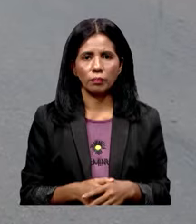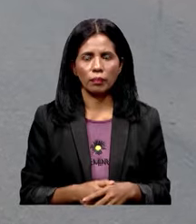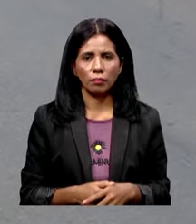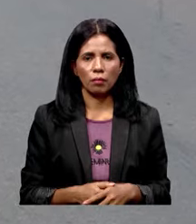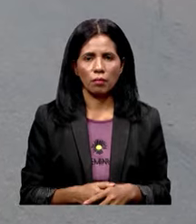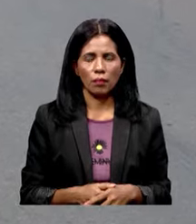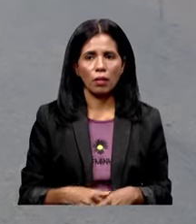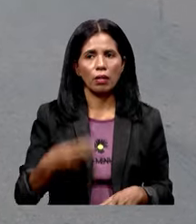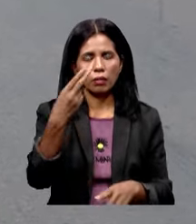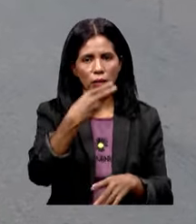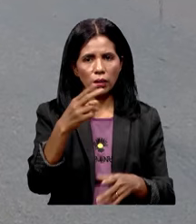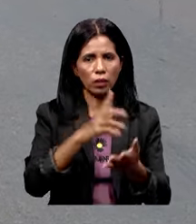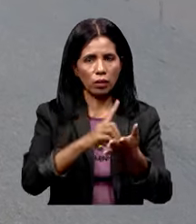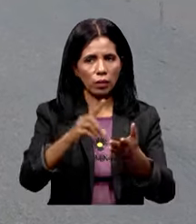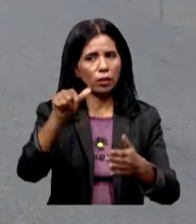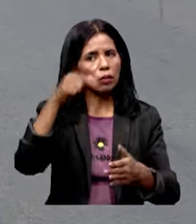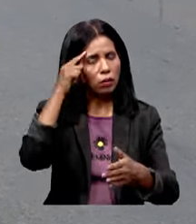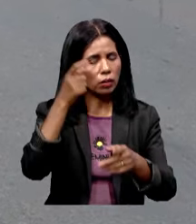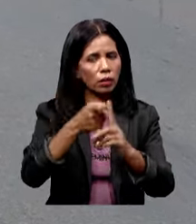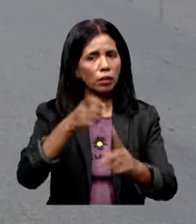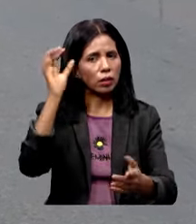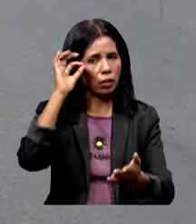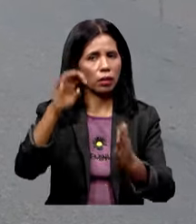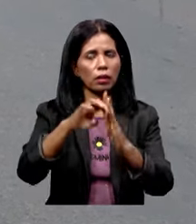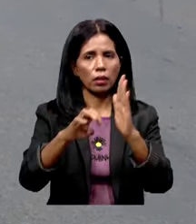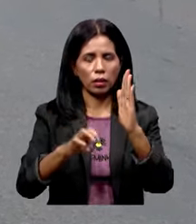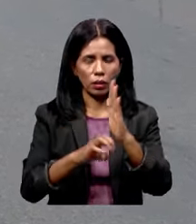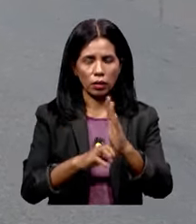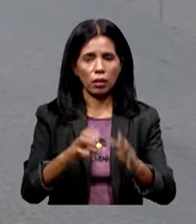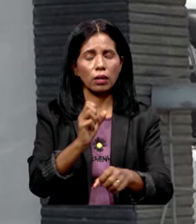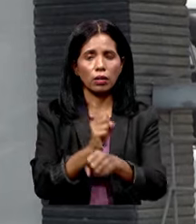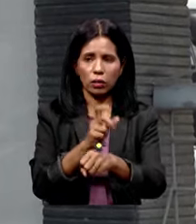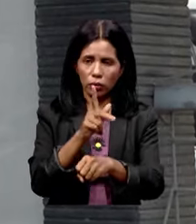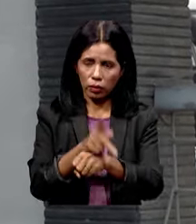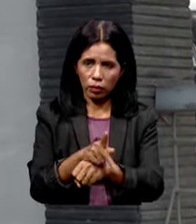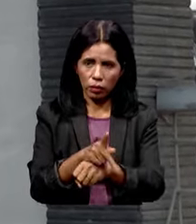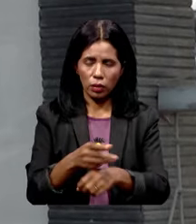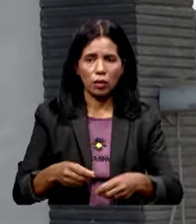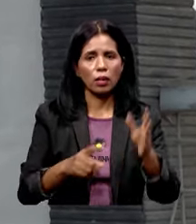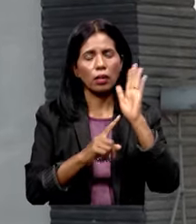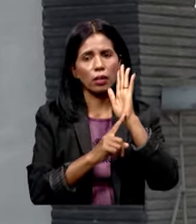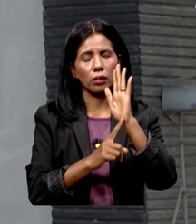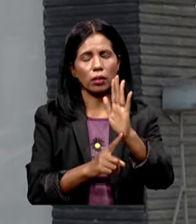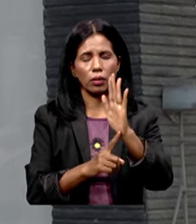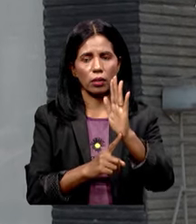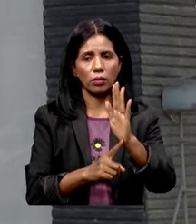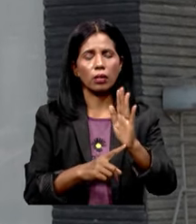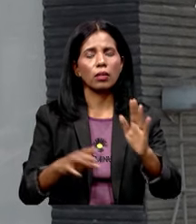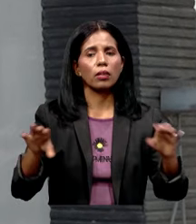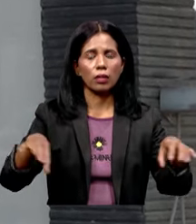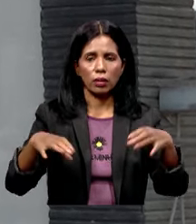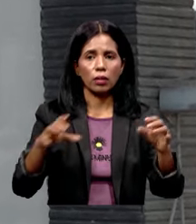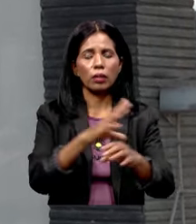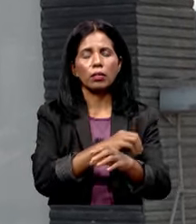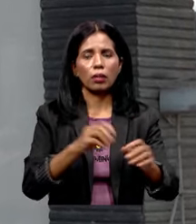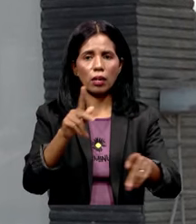E a quinta semana nei governo li husi secretaria estar formação profissional no emprego, fosai ona vaga ho sistema online ho candidato